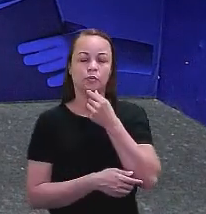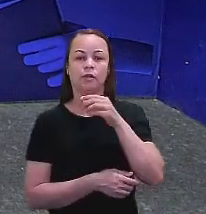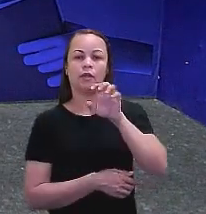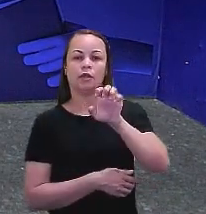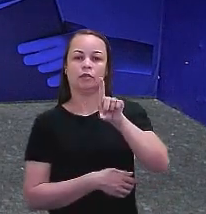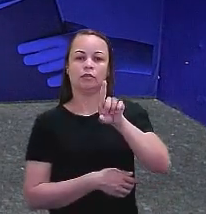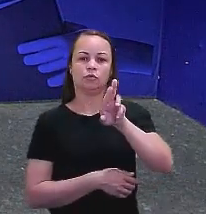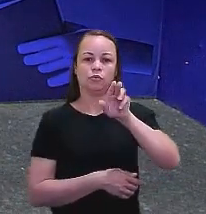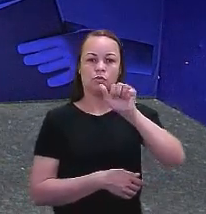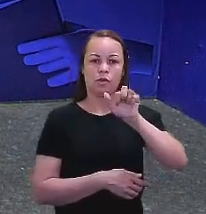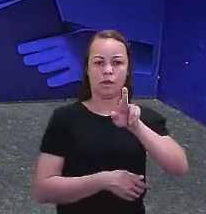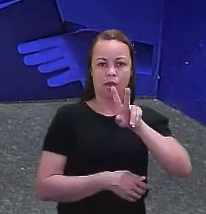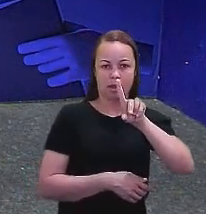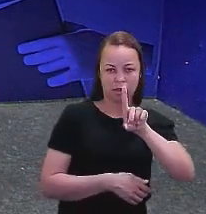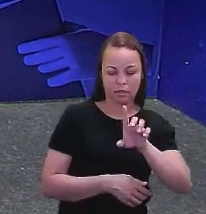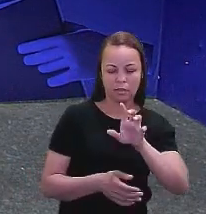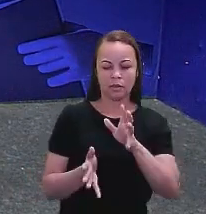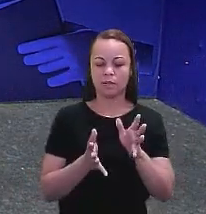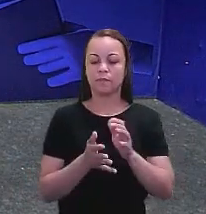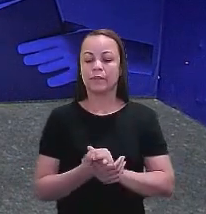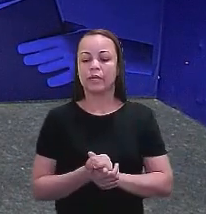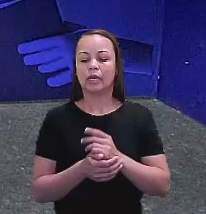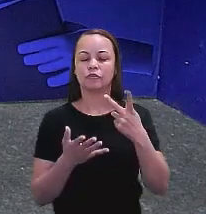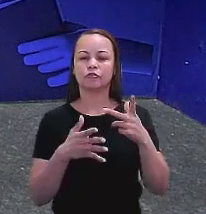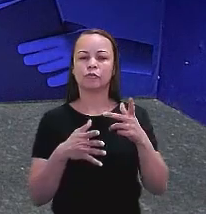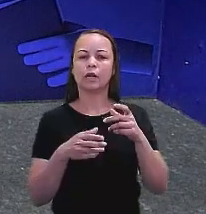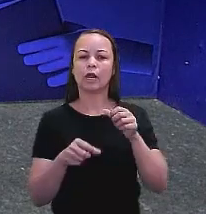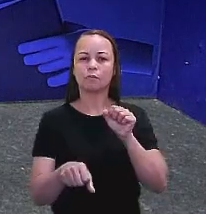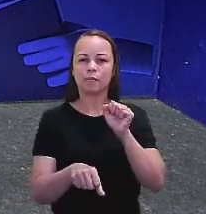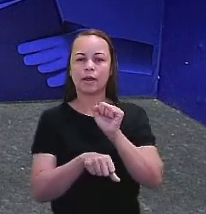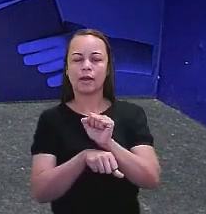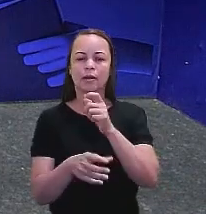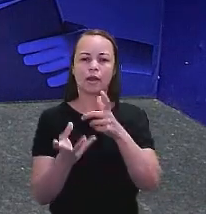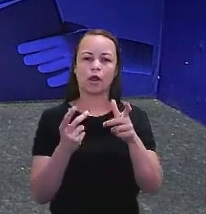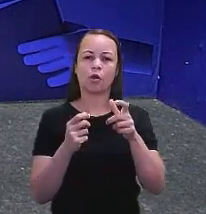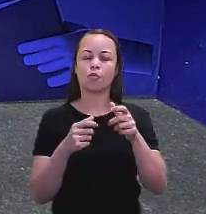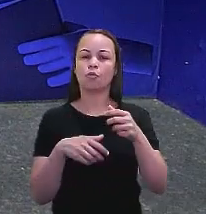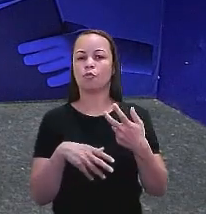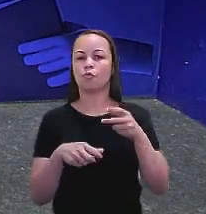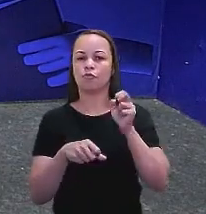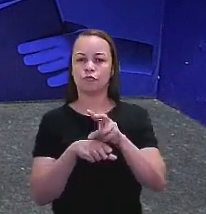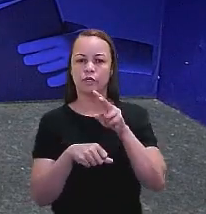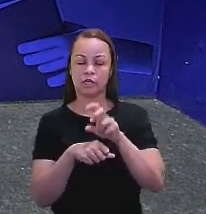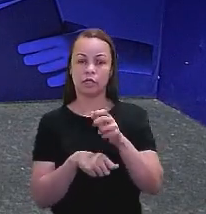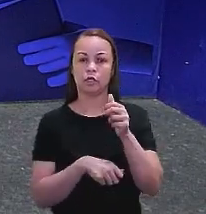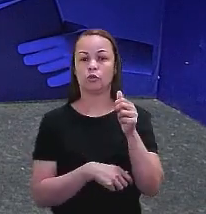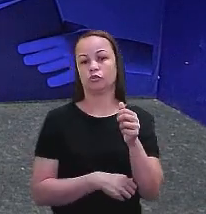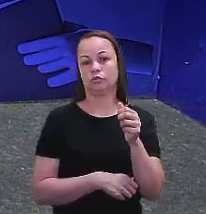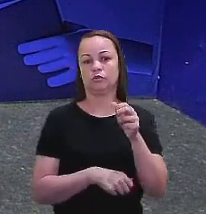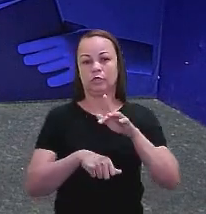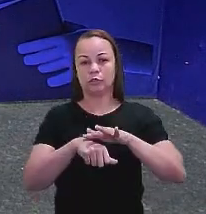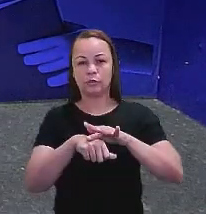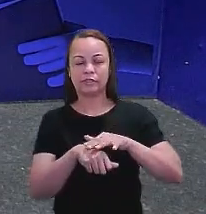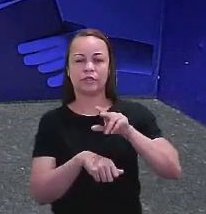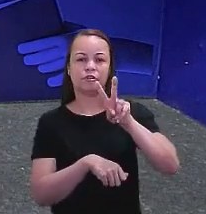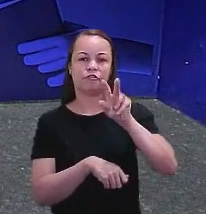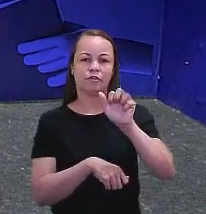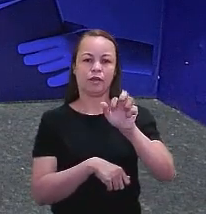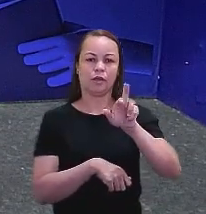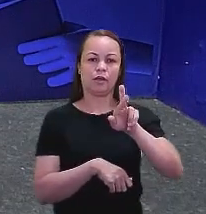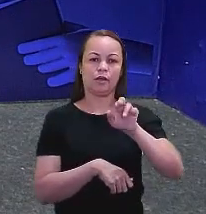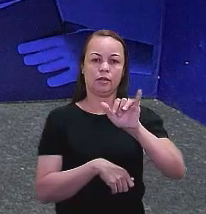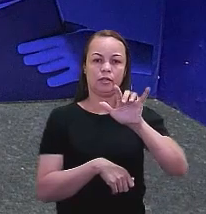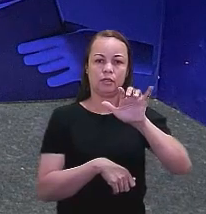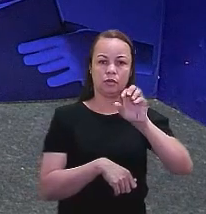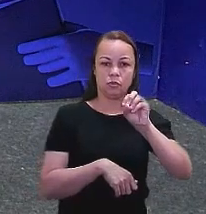para o quê? Que era para combater o vírus da varíola. Então, Eduardo começou a observar as vacas. Sim, as vacas tinham um tipo